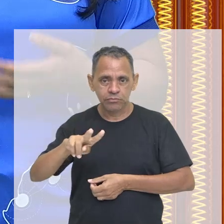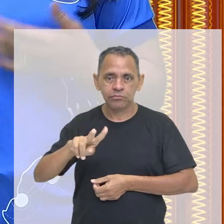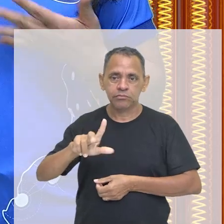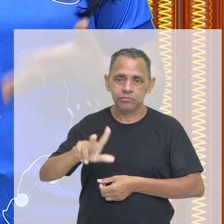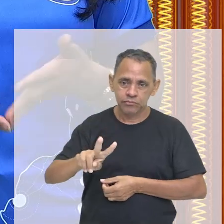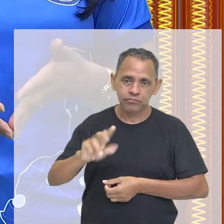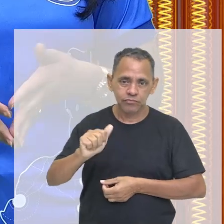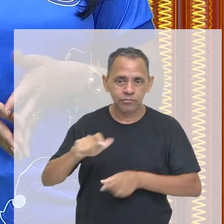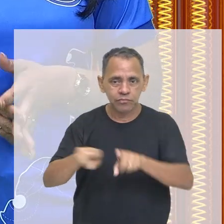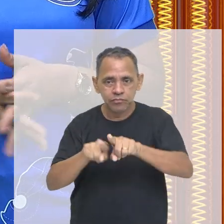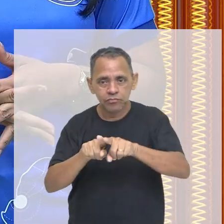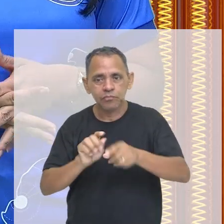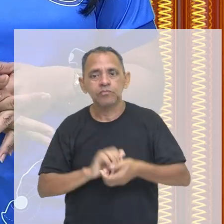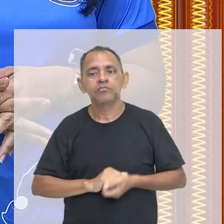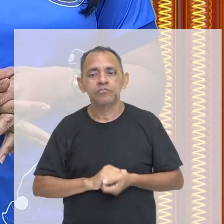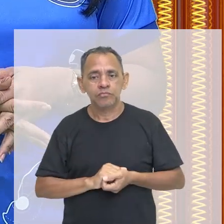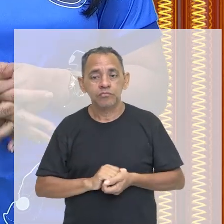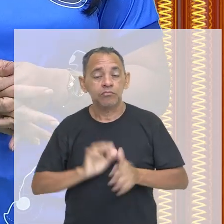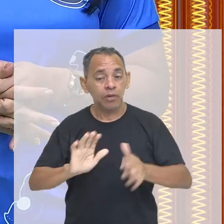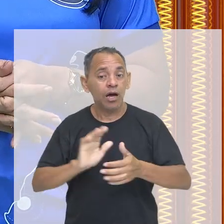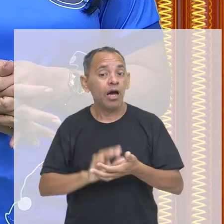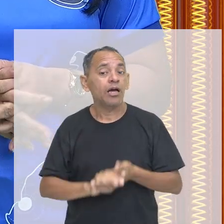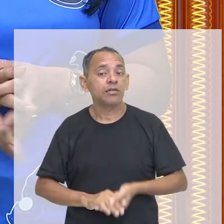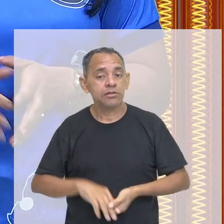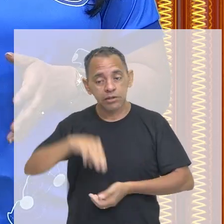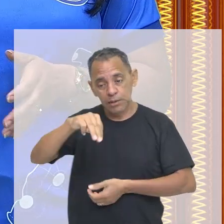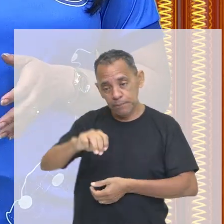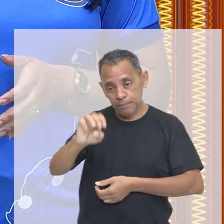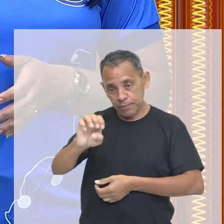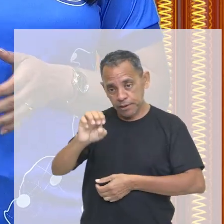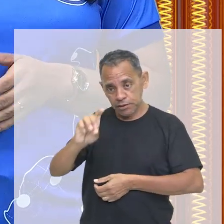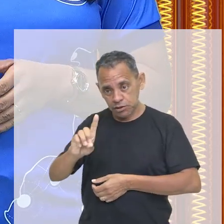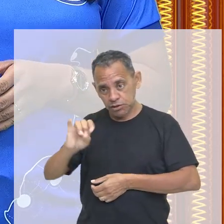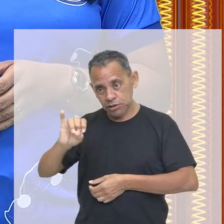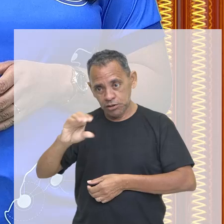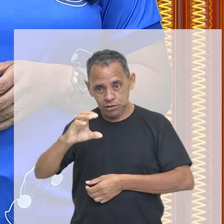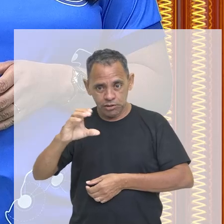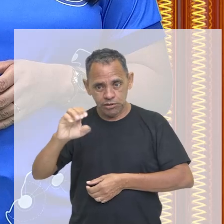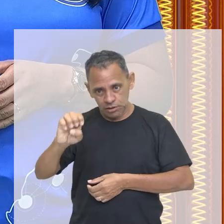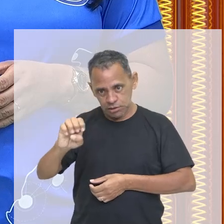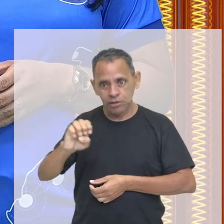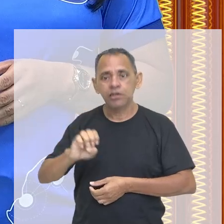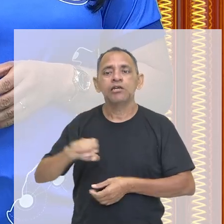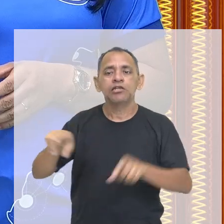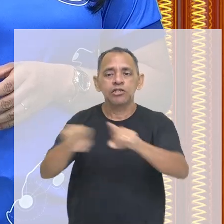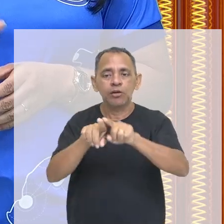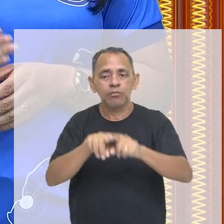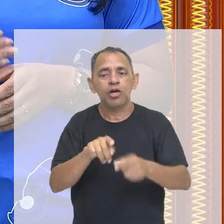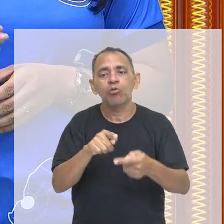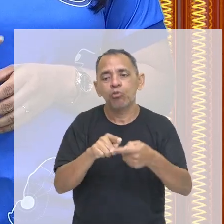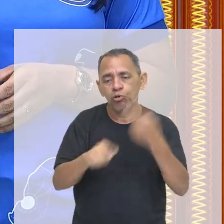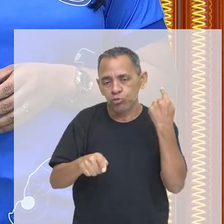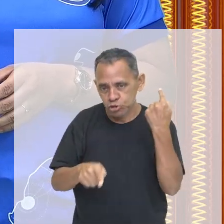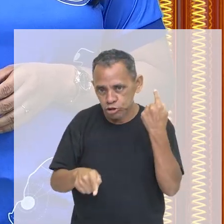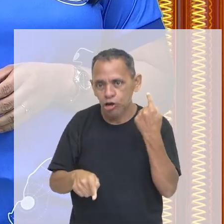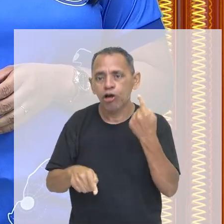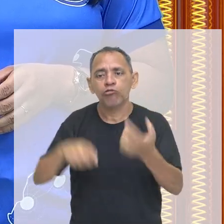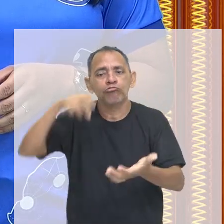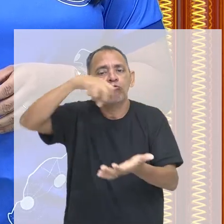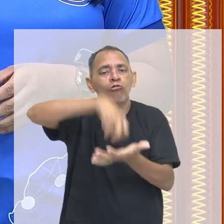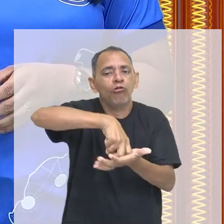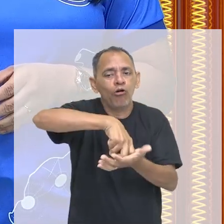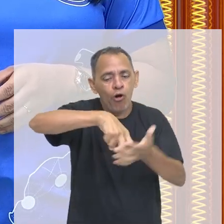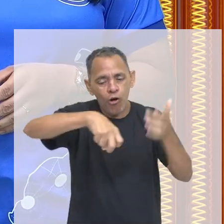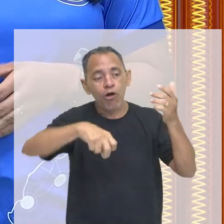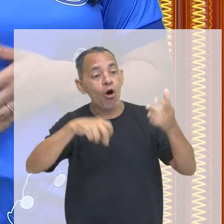AI5. O que ocorre com a implantação do AI5? Fechamento do Congresso Nacional, censura e